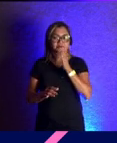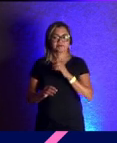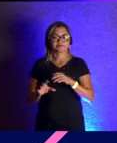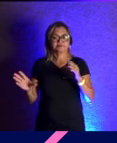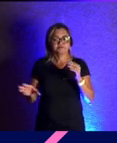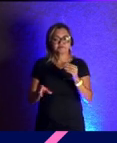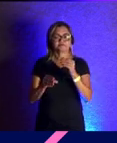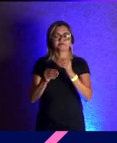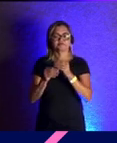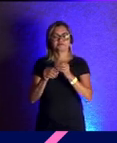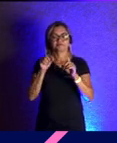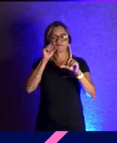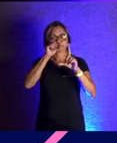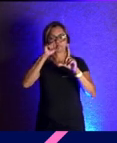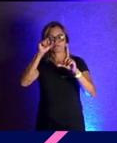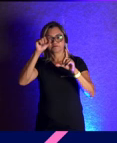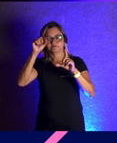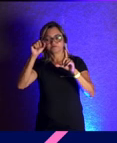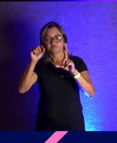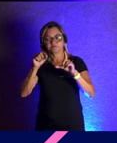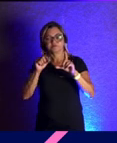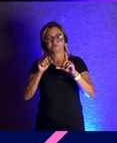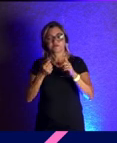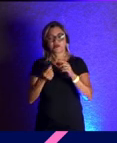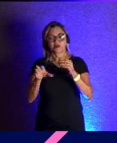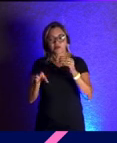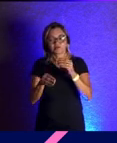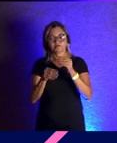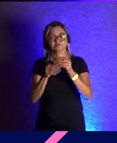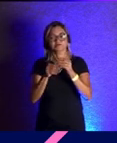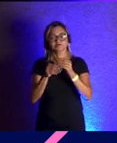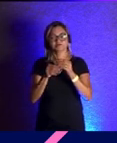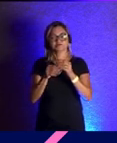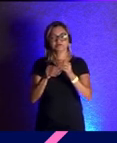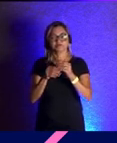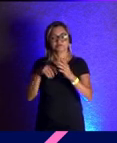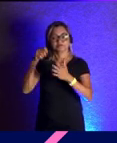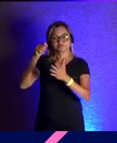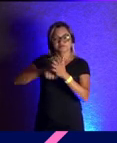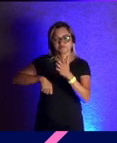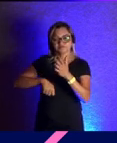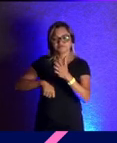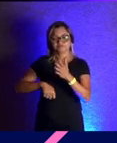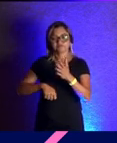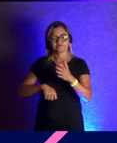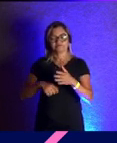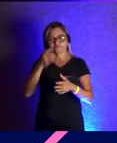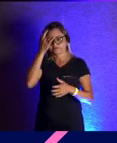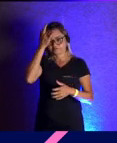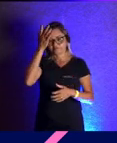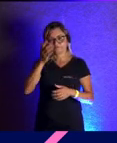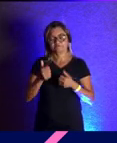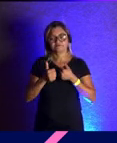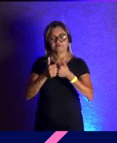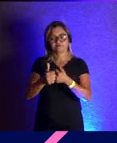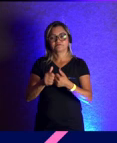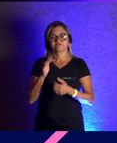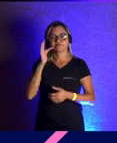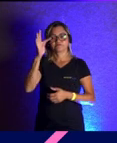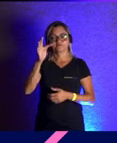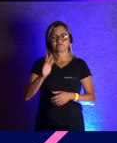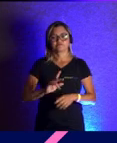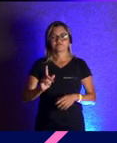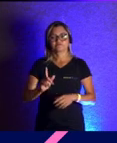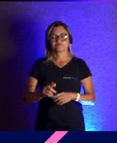Codificou e mapeou. Então, agora vamos instituir ali uma rubrica para que isso seja mais fácil de a gente acompanhar por um tudo. E isso